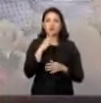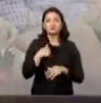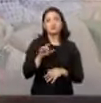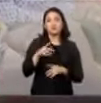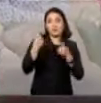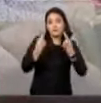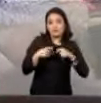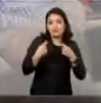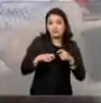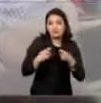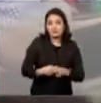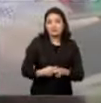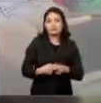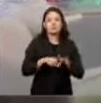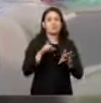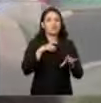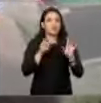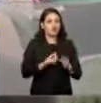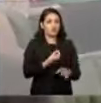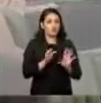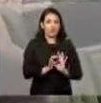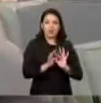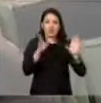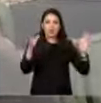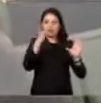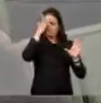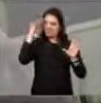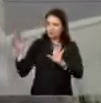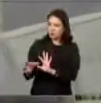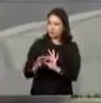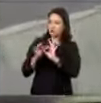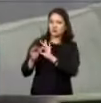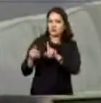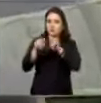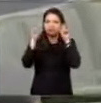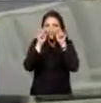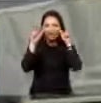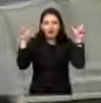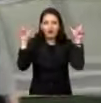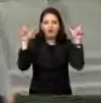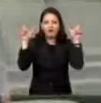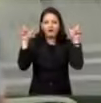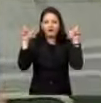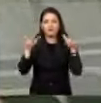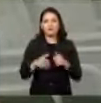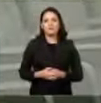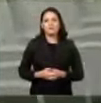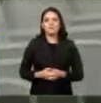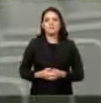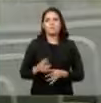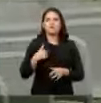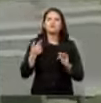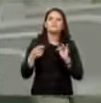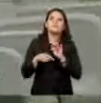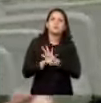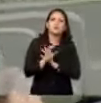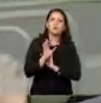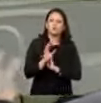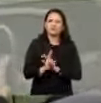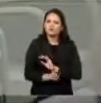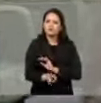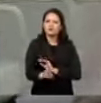pés livres, de mãos dadas e de olhos bem abertos. E eu pergunto sempre, sendo